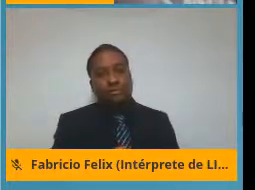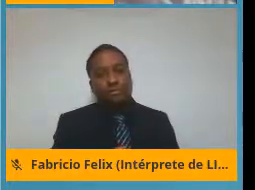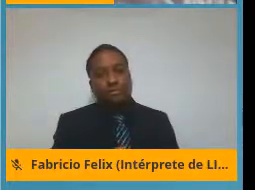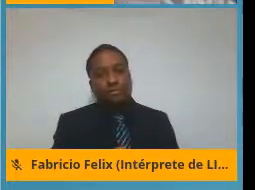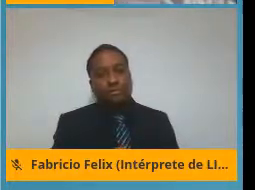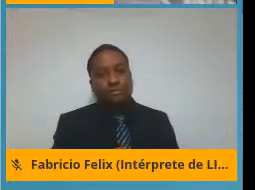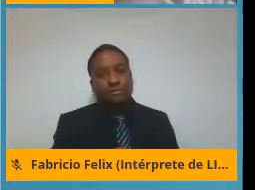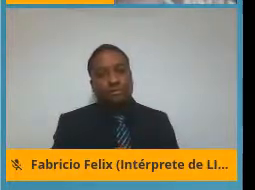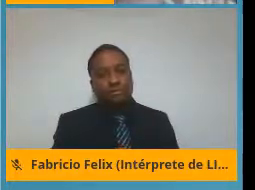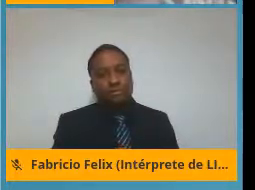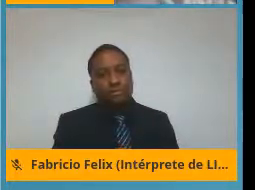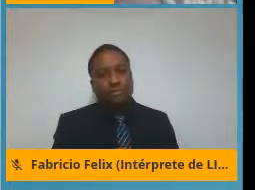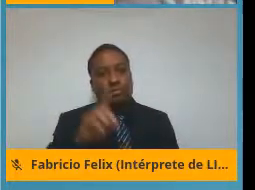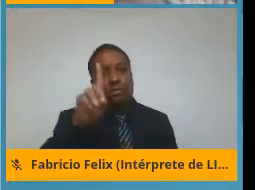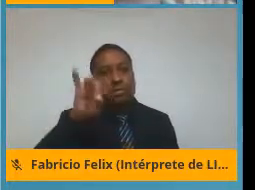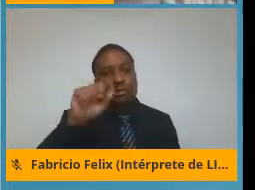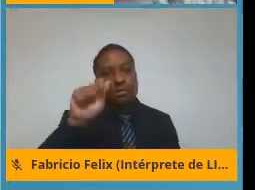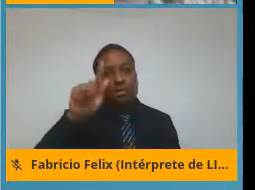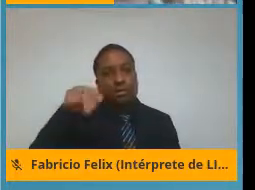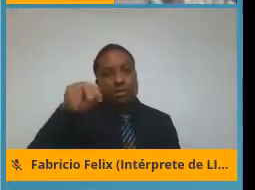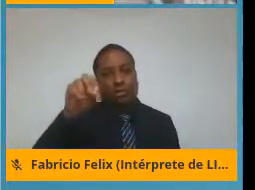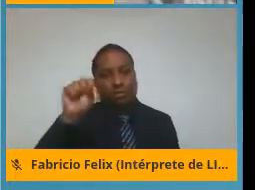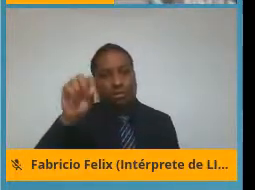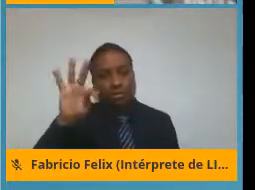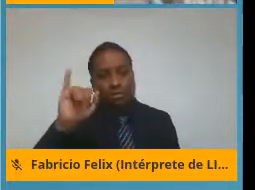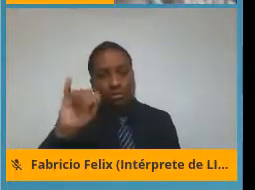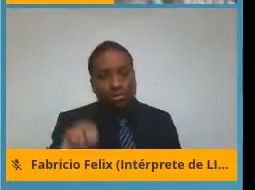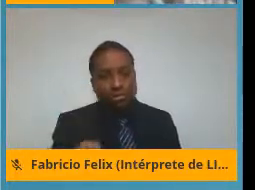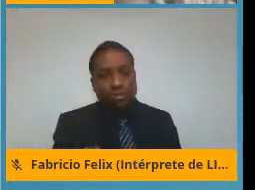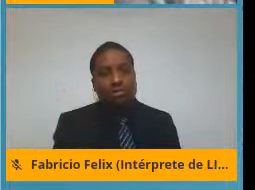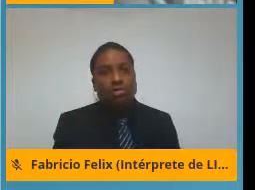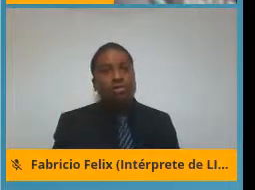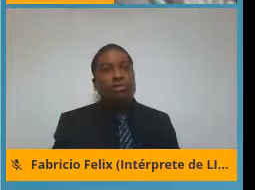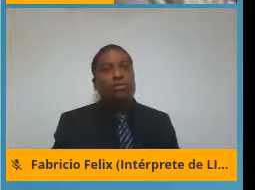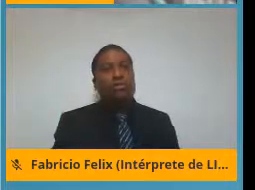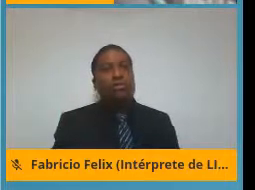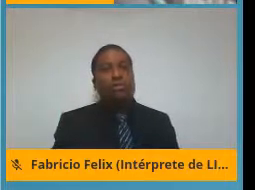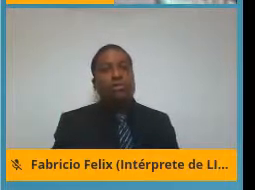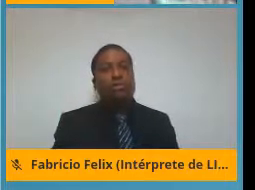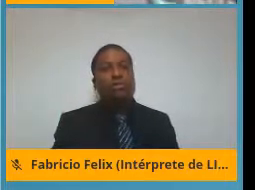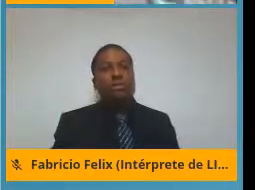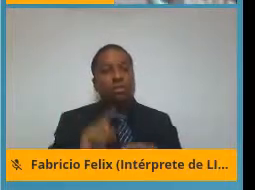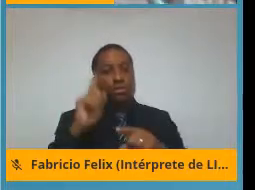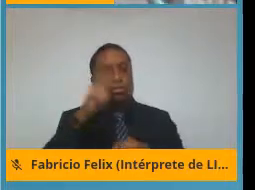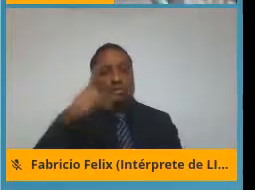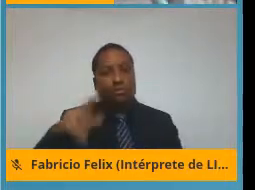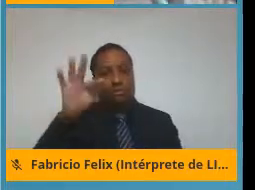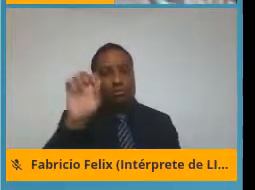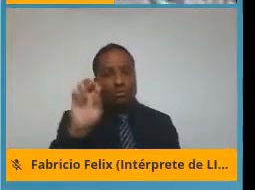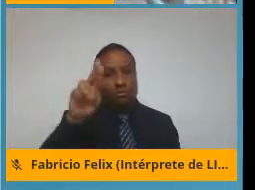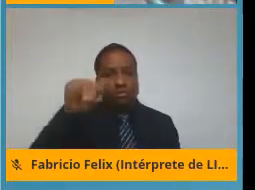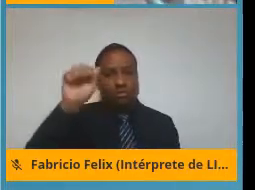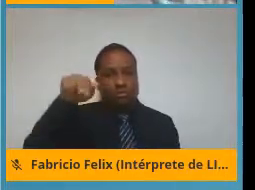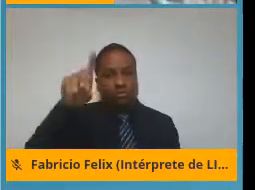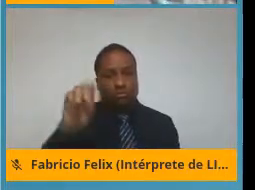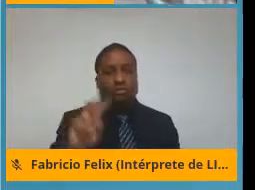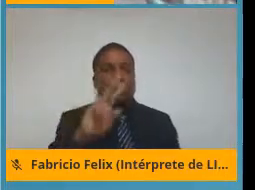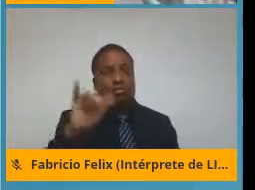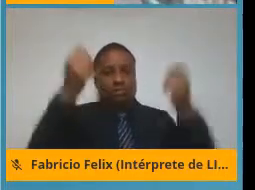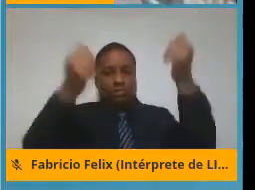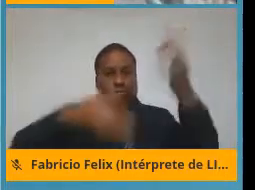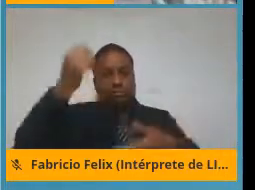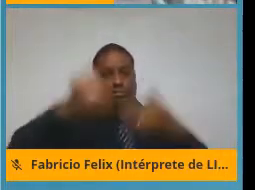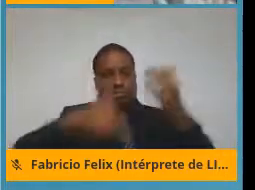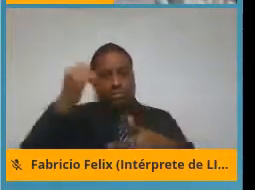laboratorial, o diagnóstico inespecífico, o diagnóstico específico do professor Fernando, que vai falar especificamente sobre isso. O que chama atenção é